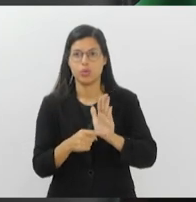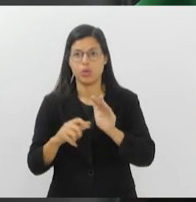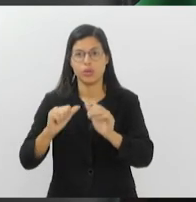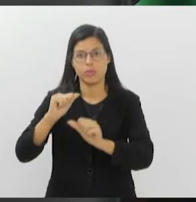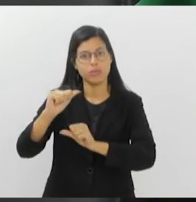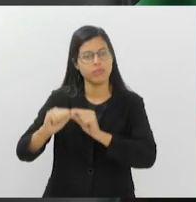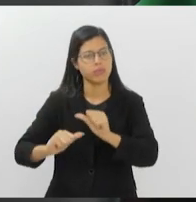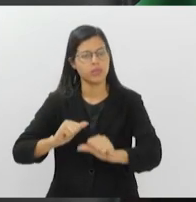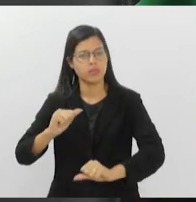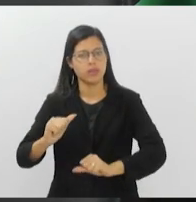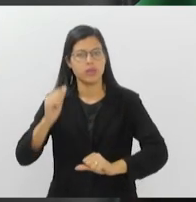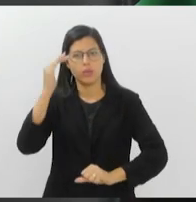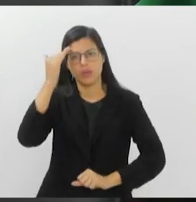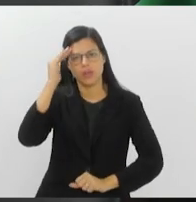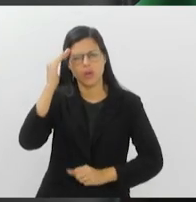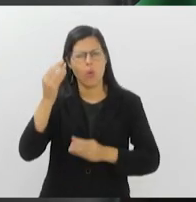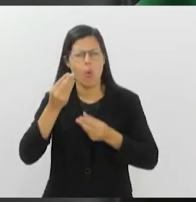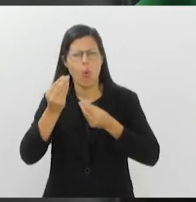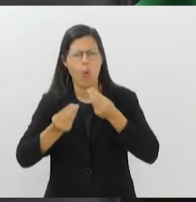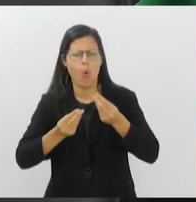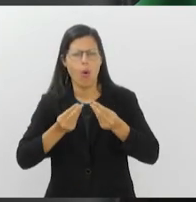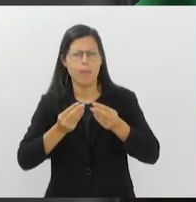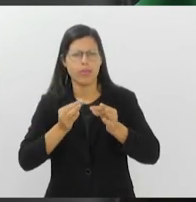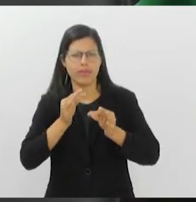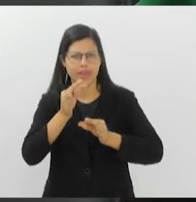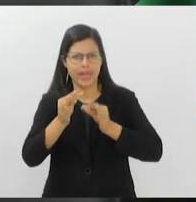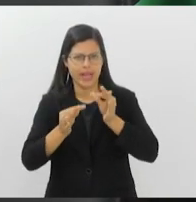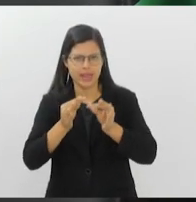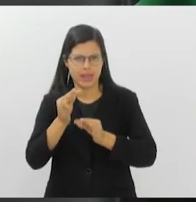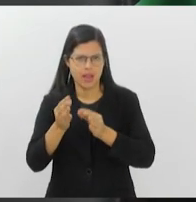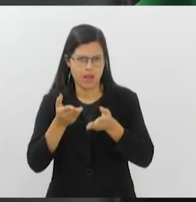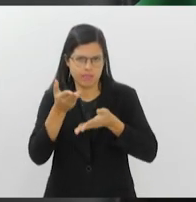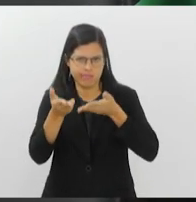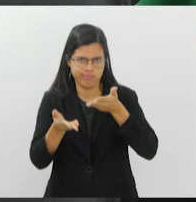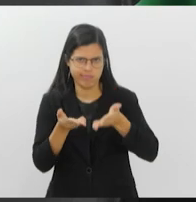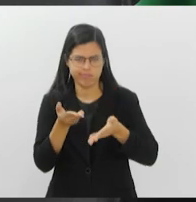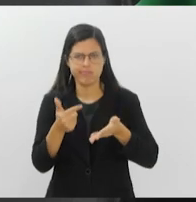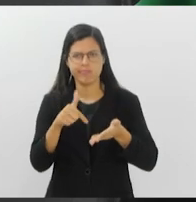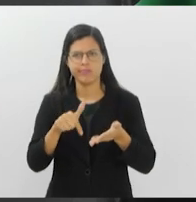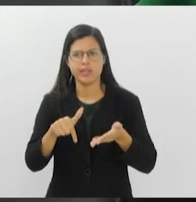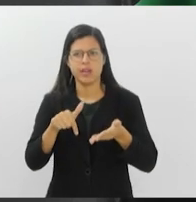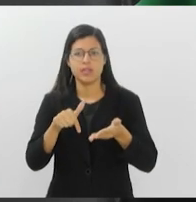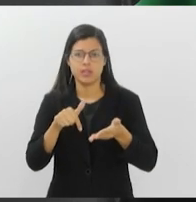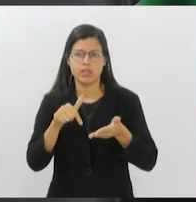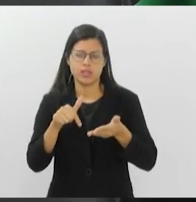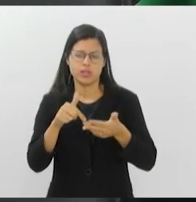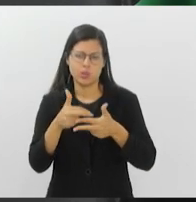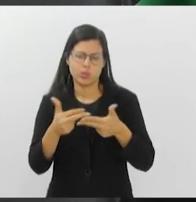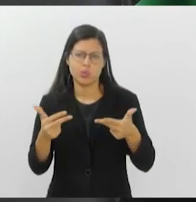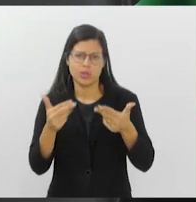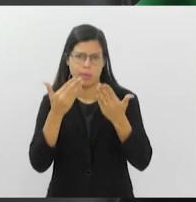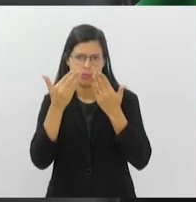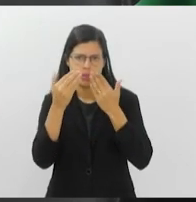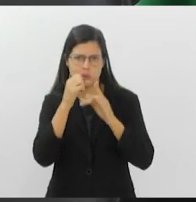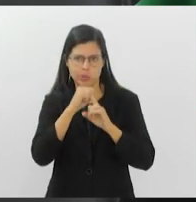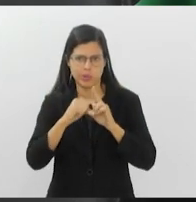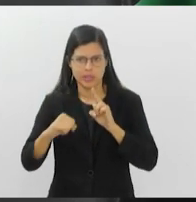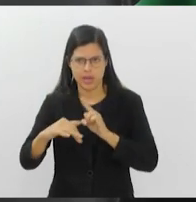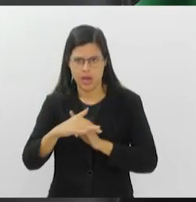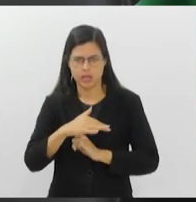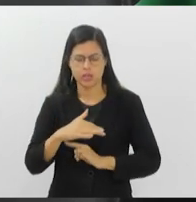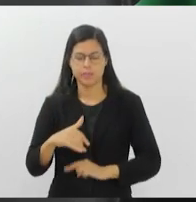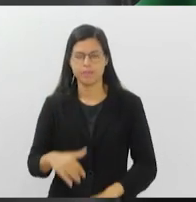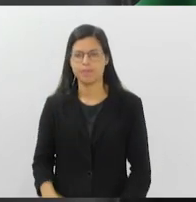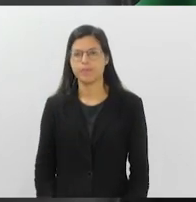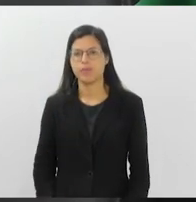do entendimento de como tratar exatamente todas as questões psicossocial. E a segunda questão é a maneira,